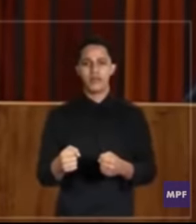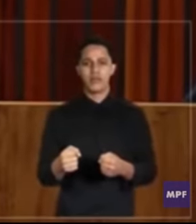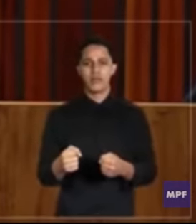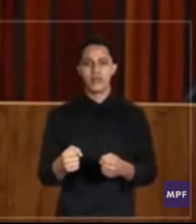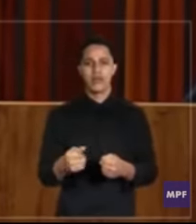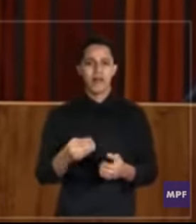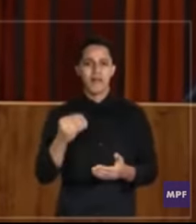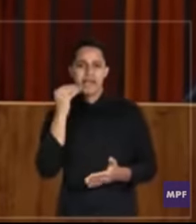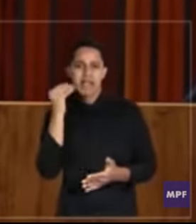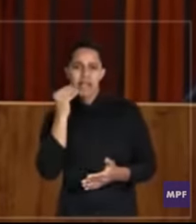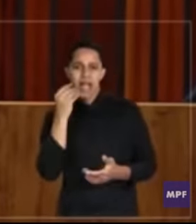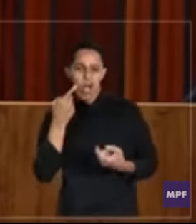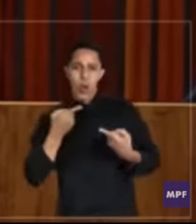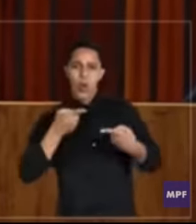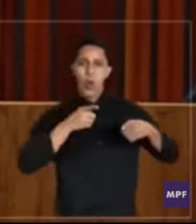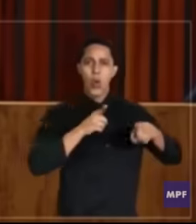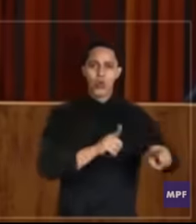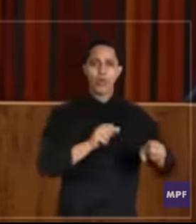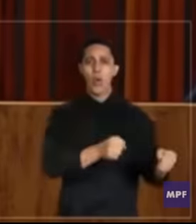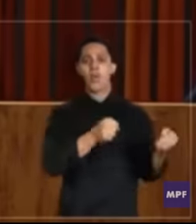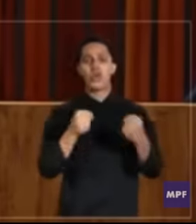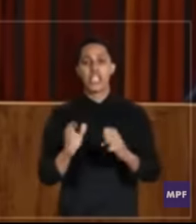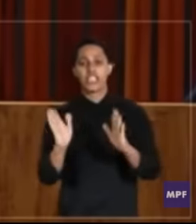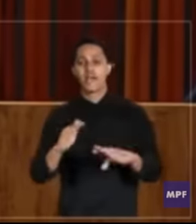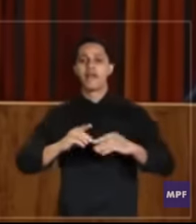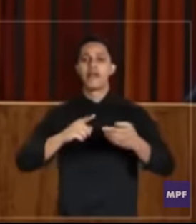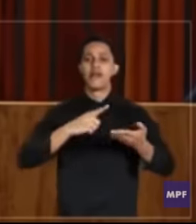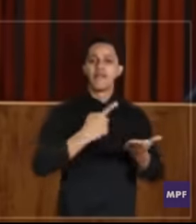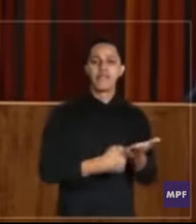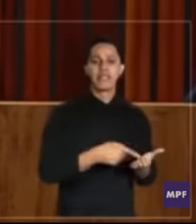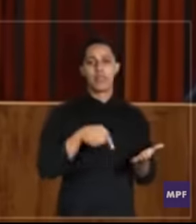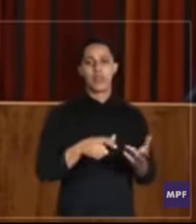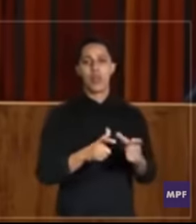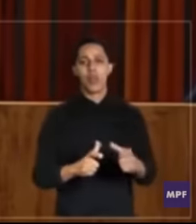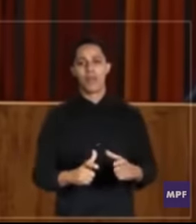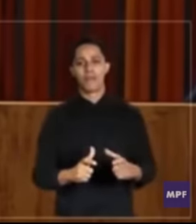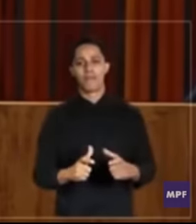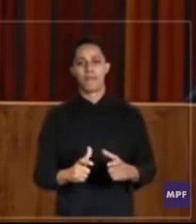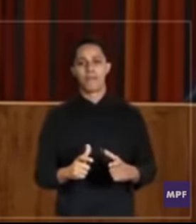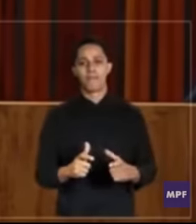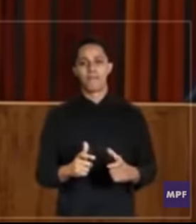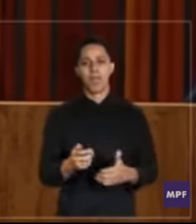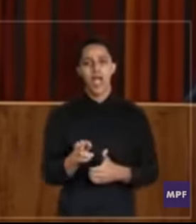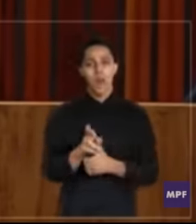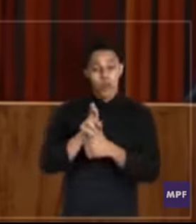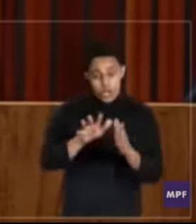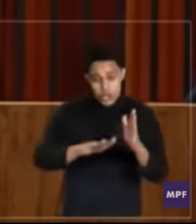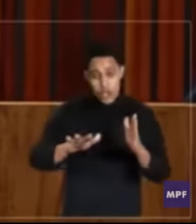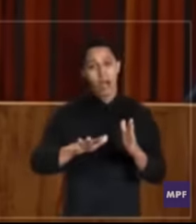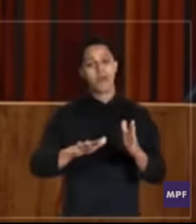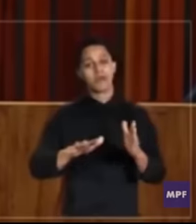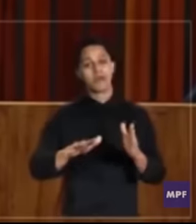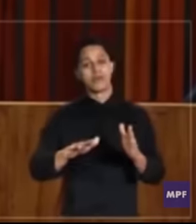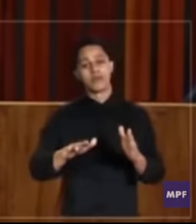2023 São 10 horas da manhã muito bem e esse sujeito que você viu falando aí